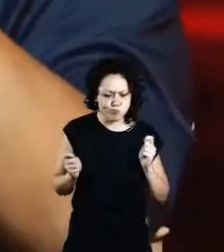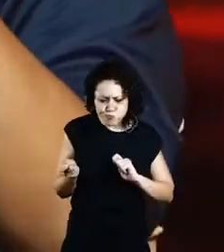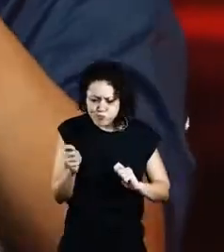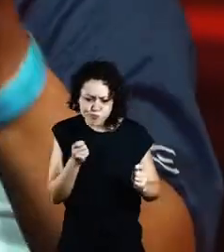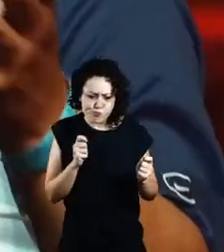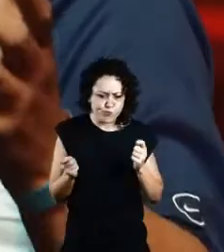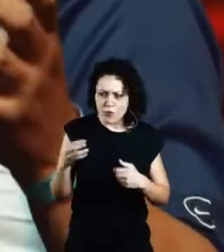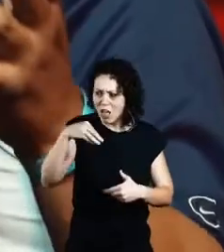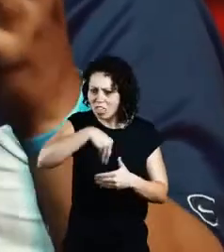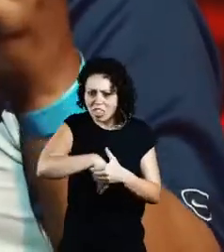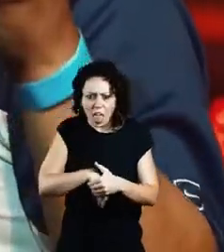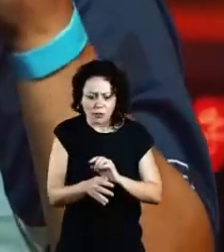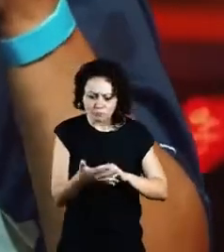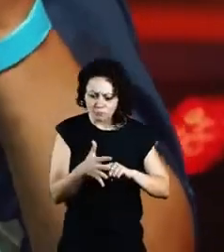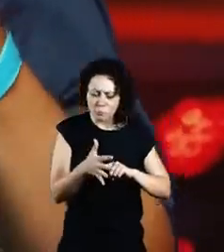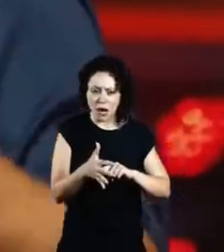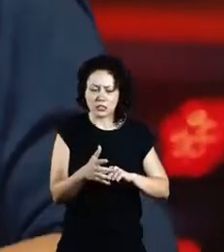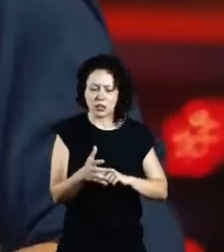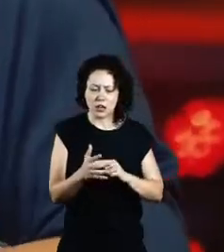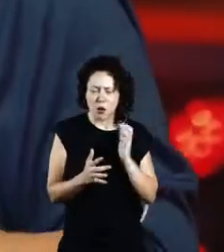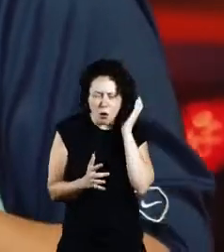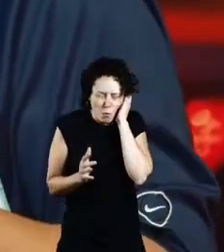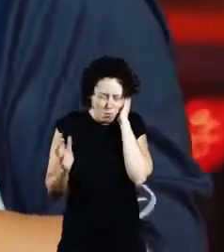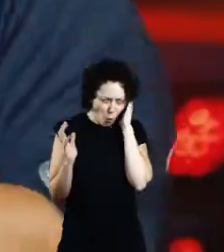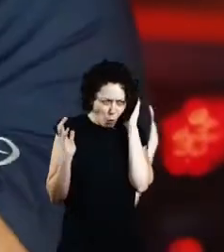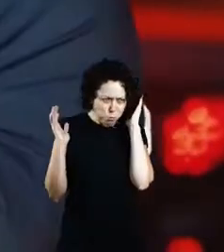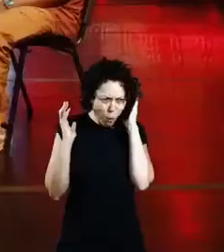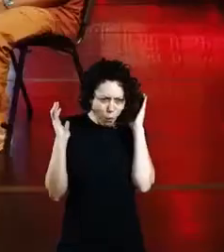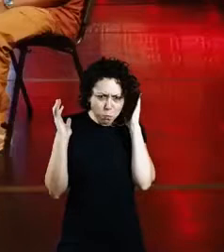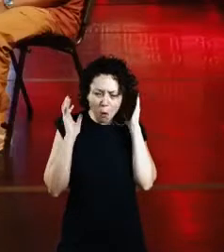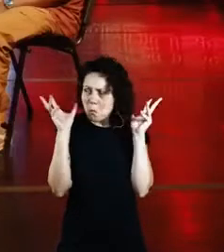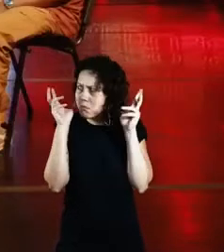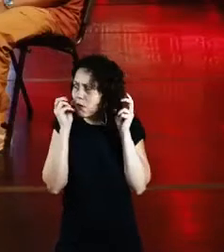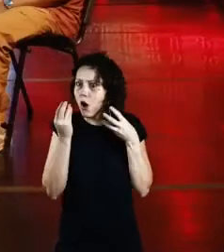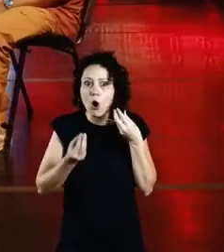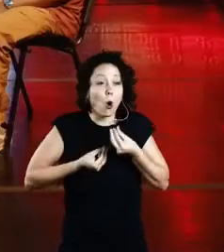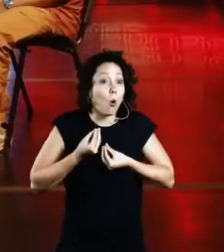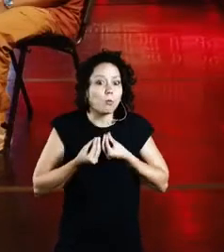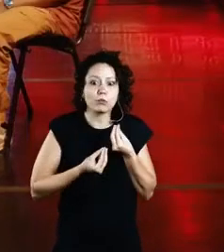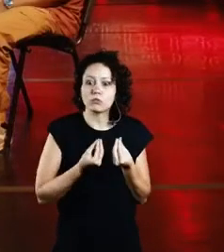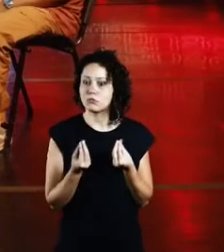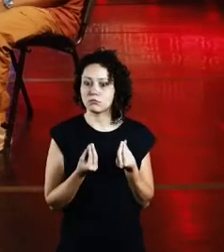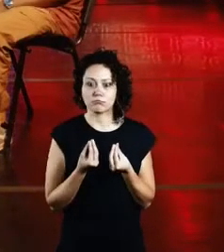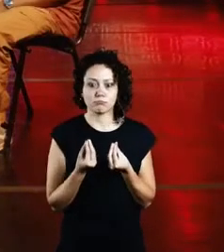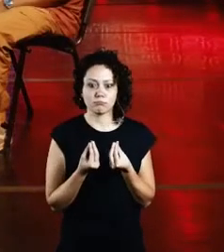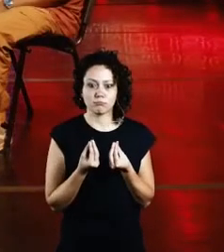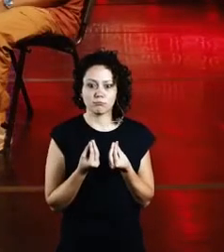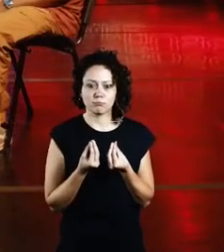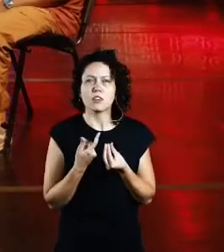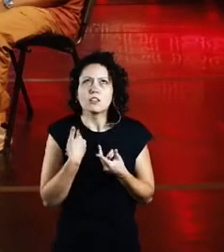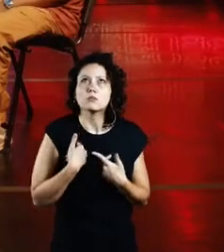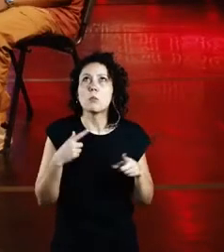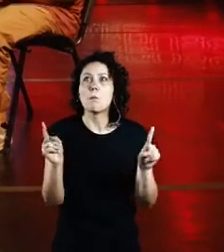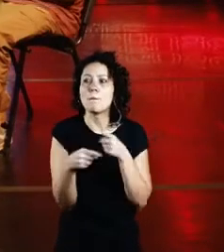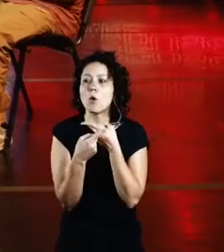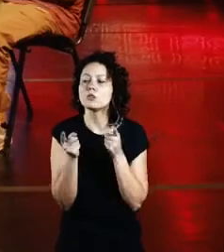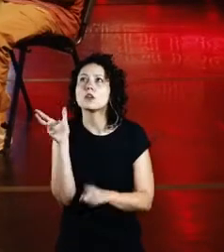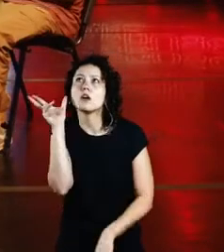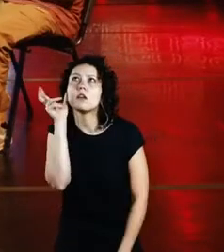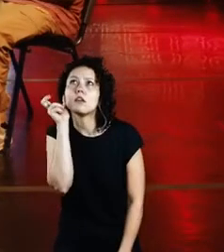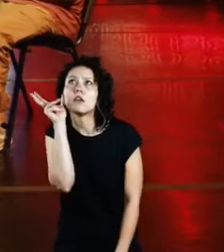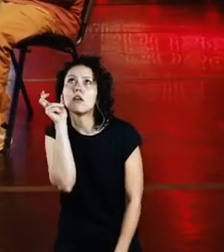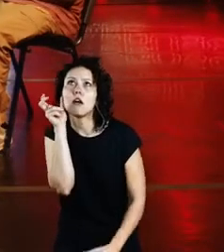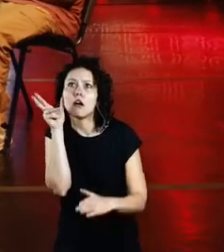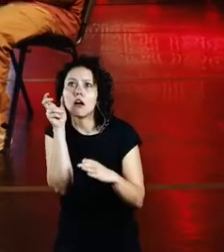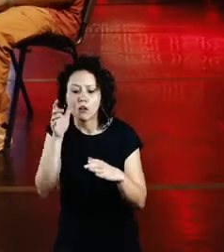Aquela porrada na sua orelha, você falava, o que é isso, cara? Região... Porque até então você não sabe de onde vem, você está ouvindo a música, no disco,